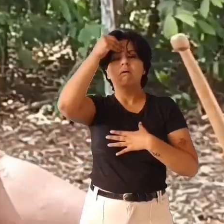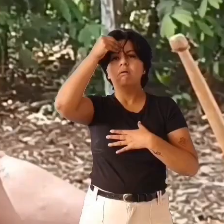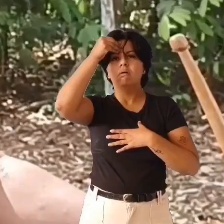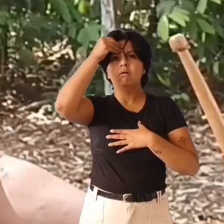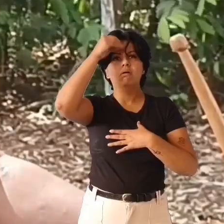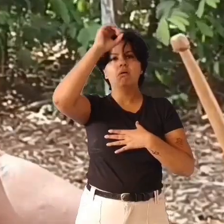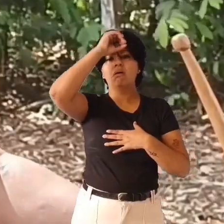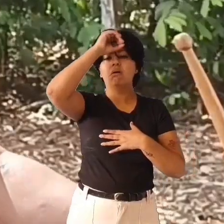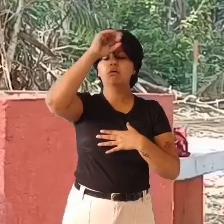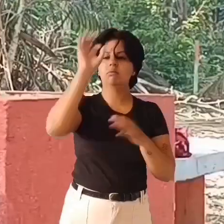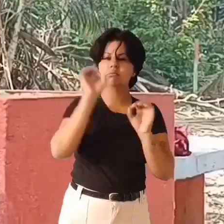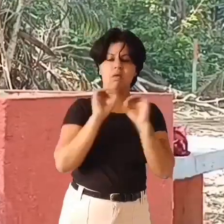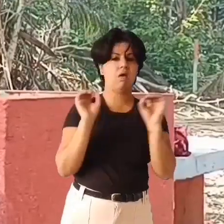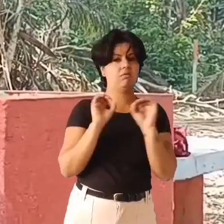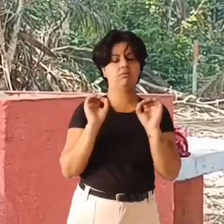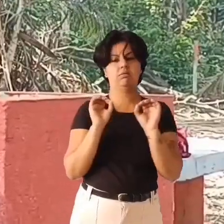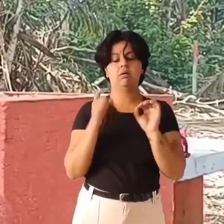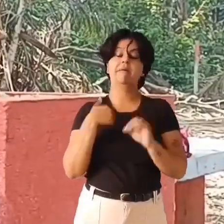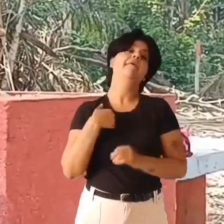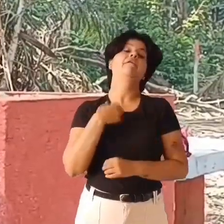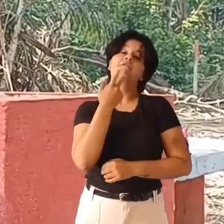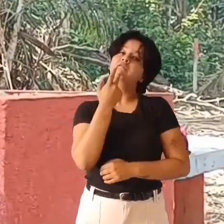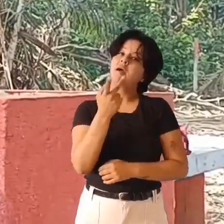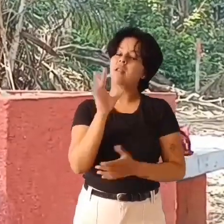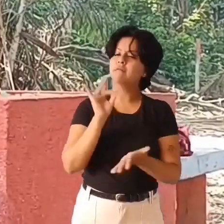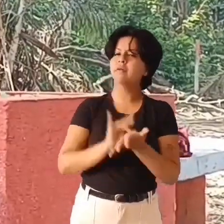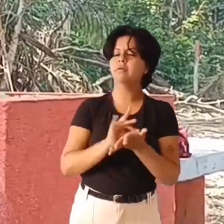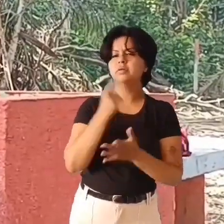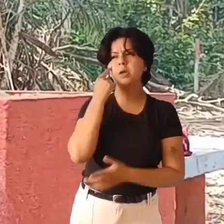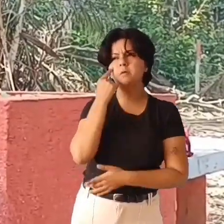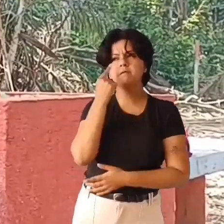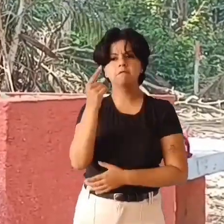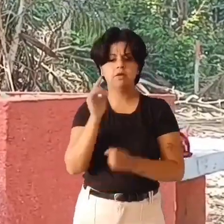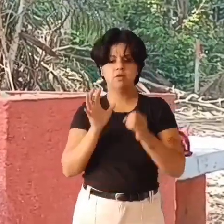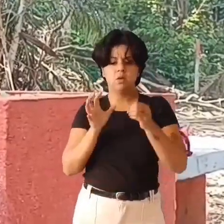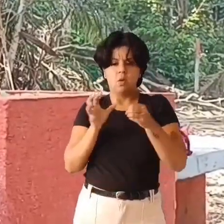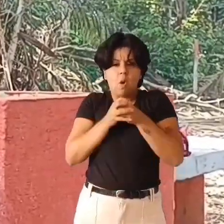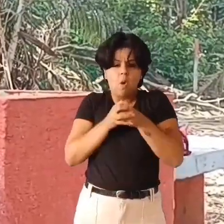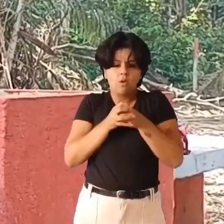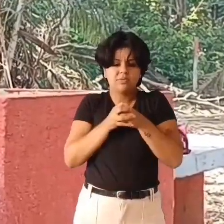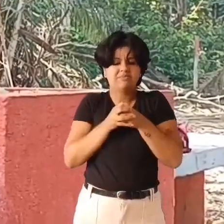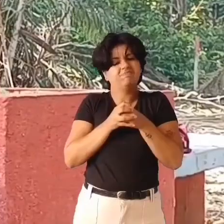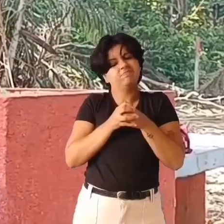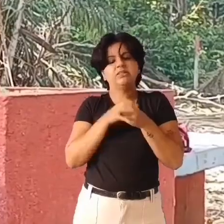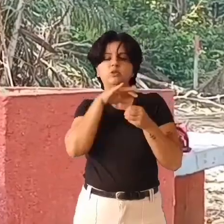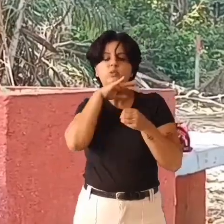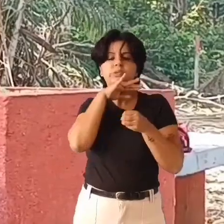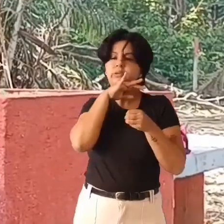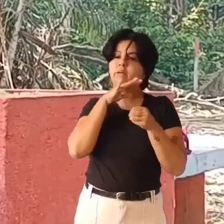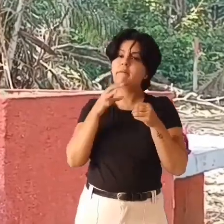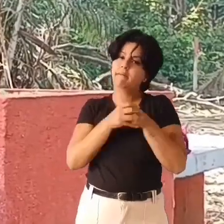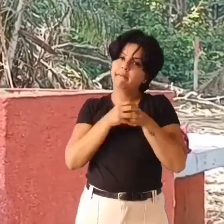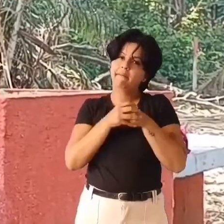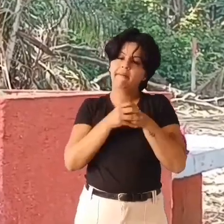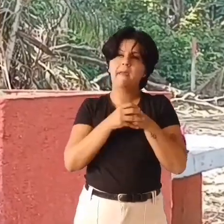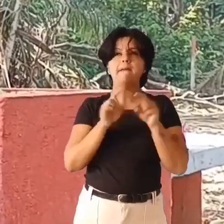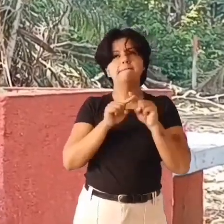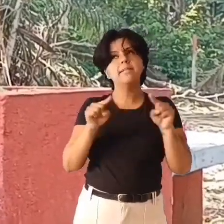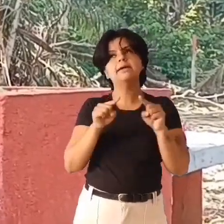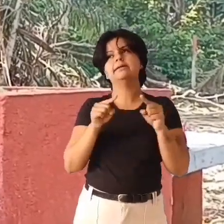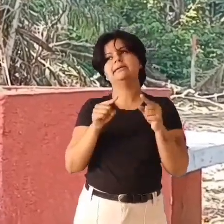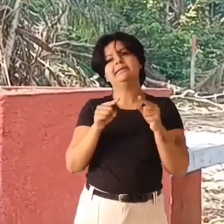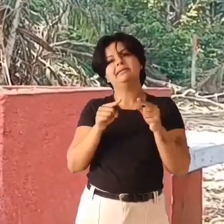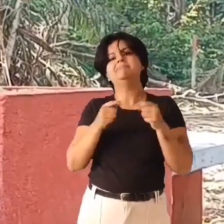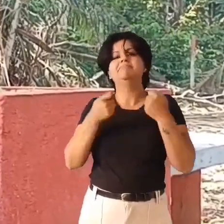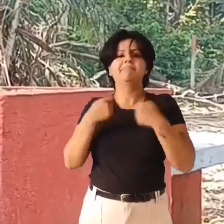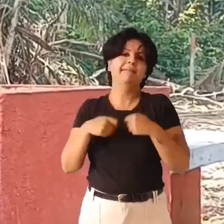conhecimento. Assim, eu sou muito franco quando eu digo assim, eu vejo a cota como um mal necessário, mas ela ainda